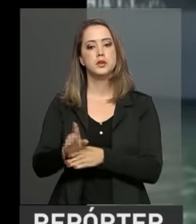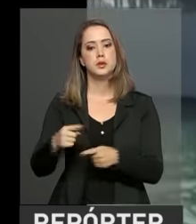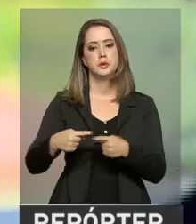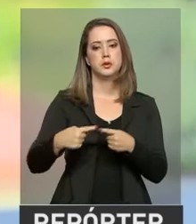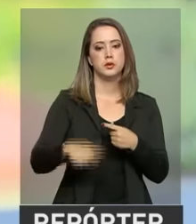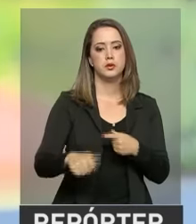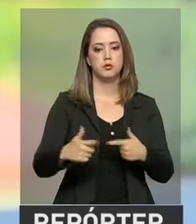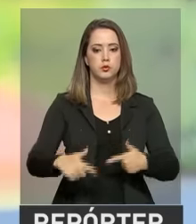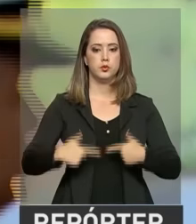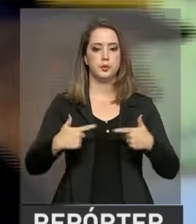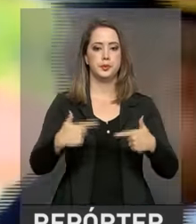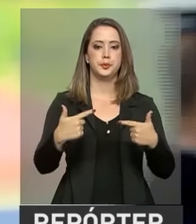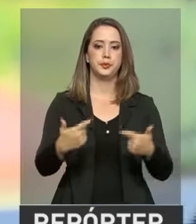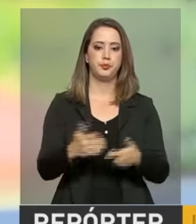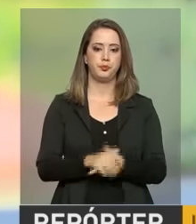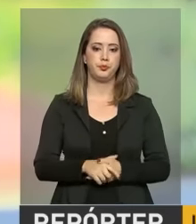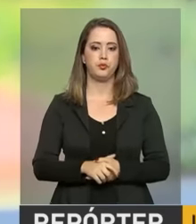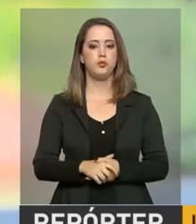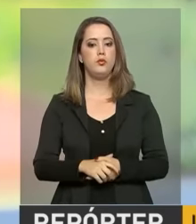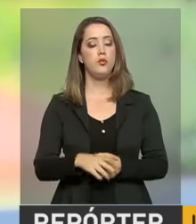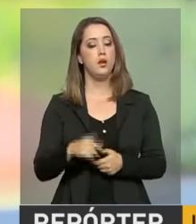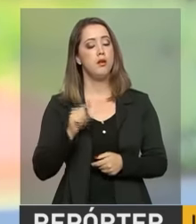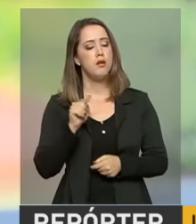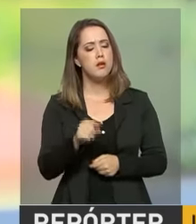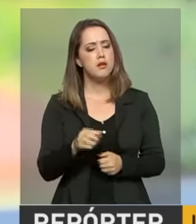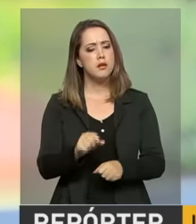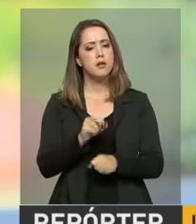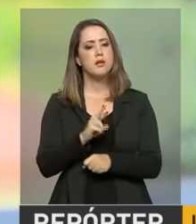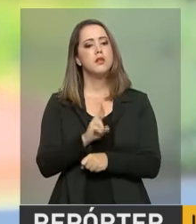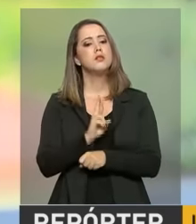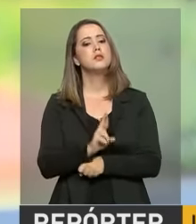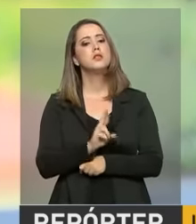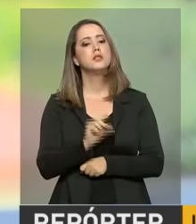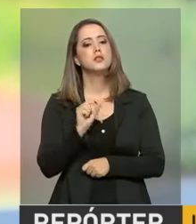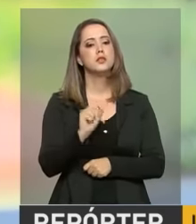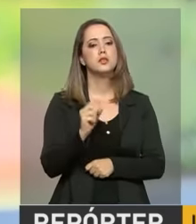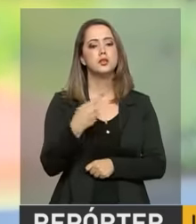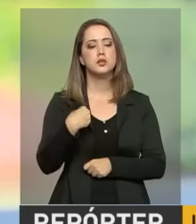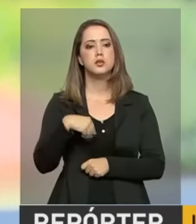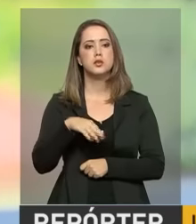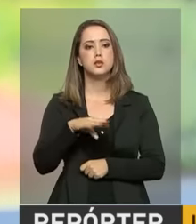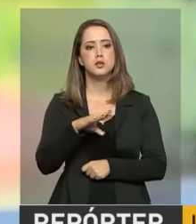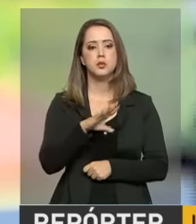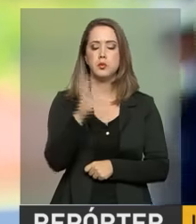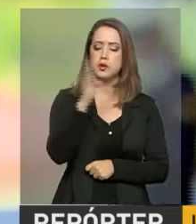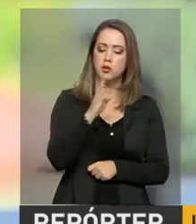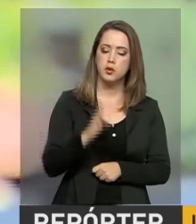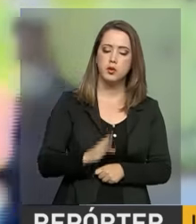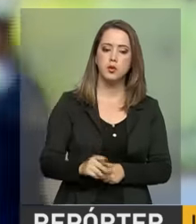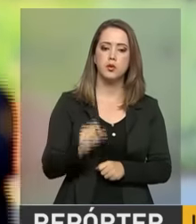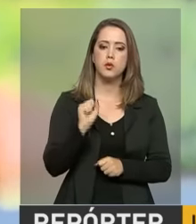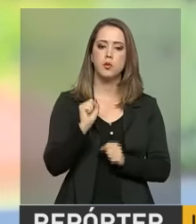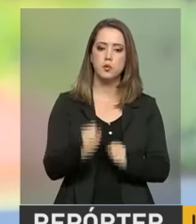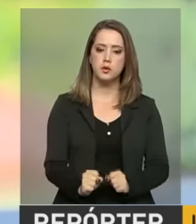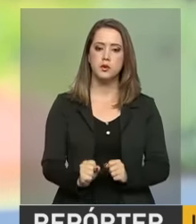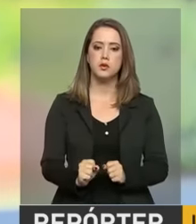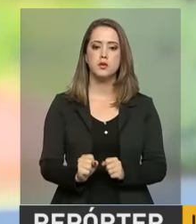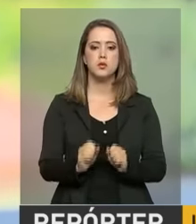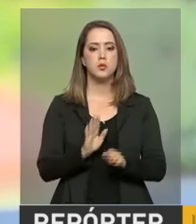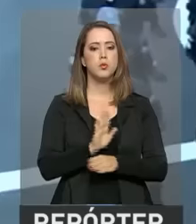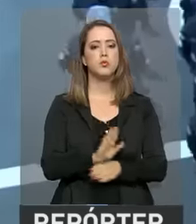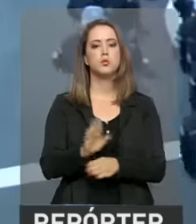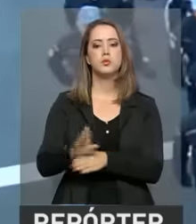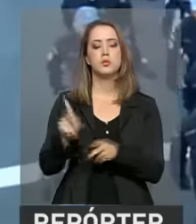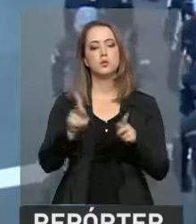Ilegais eles esperam uma contribuição efetiva de um país do porte do Brasil paraa manutenção da Paz no